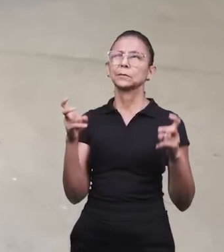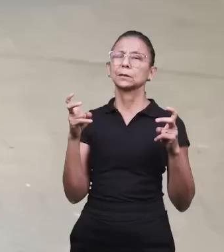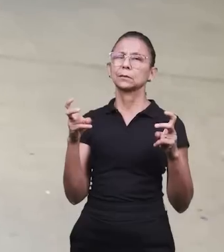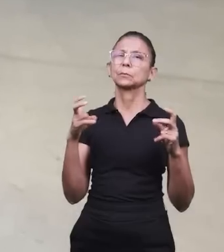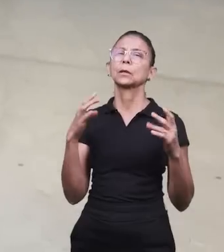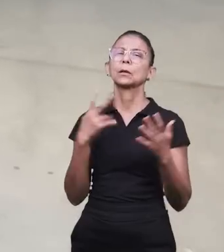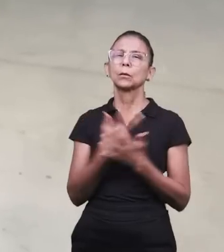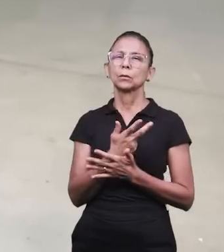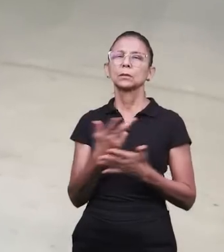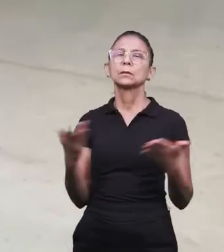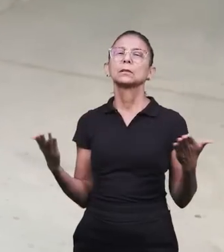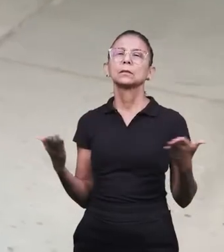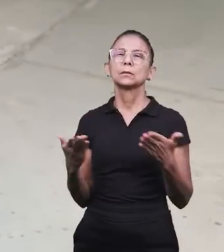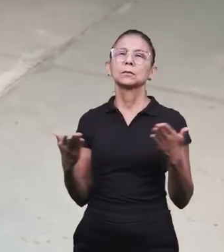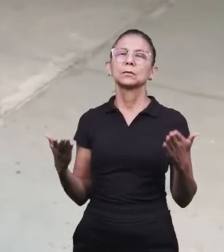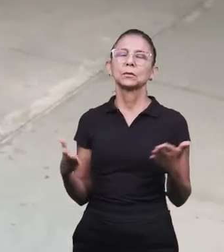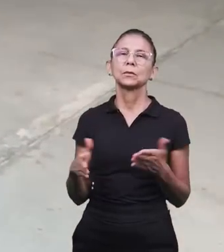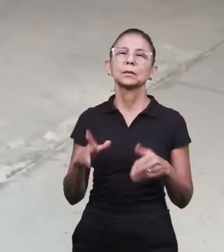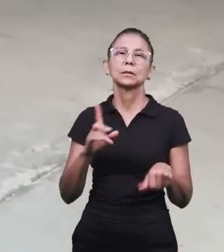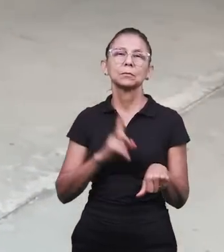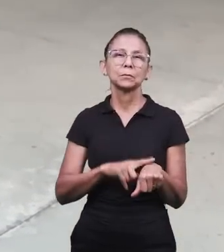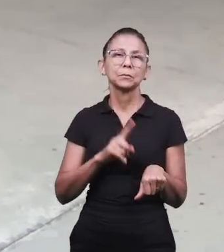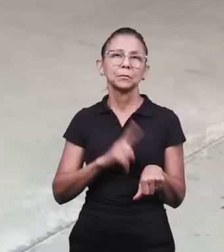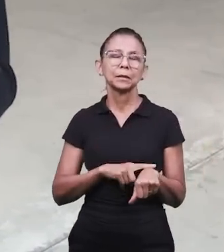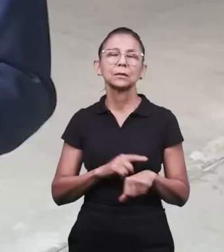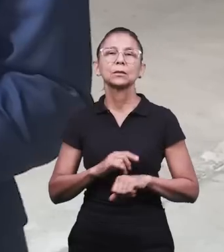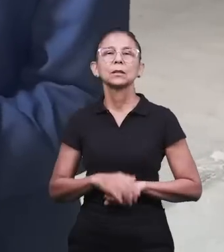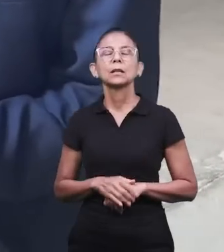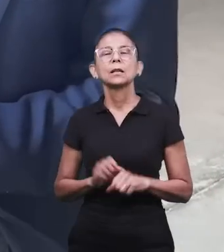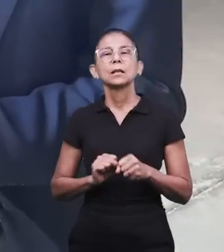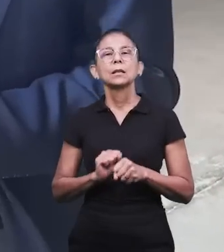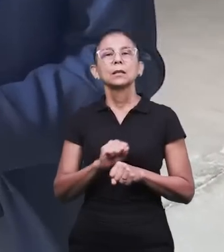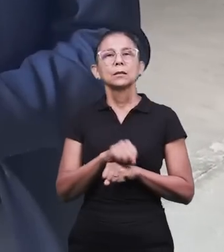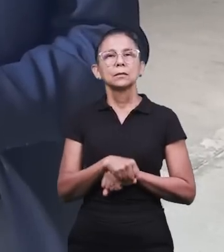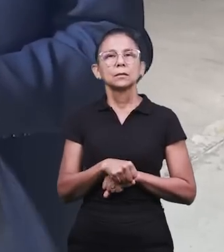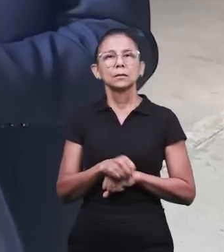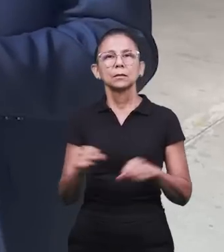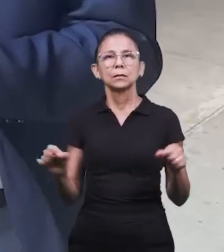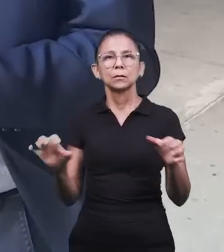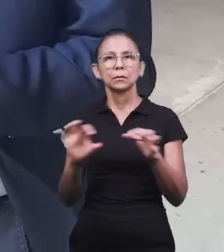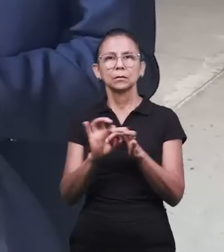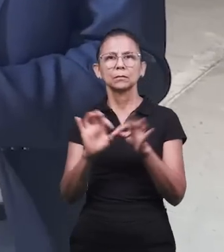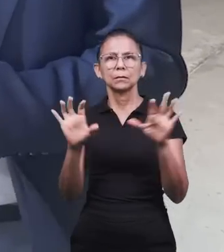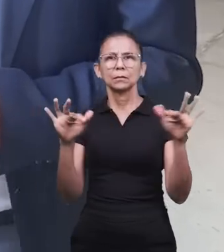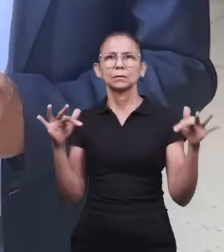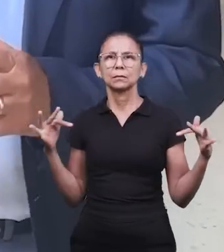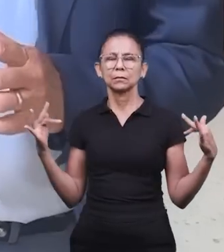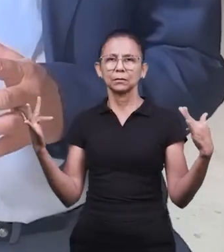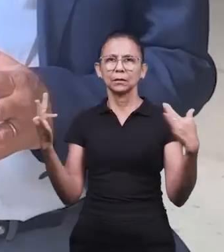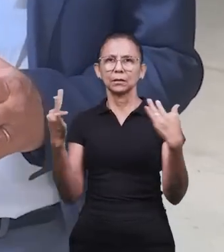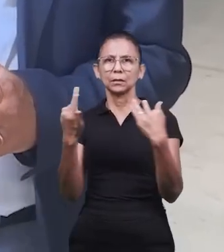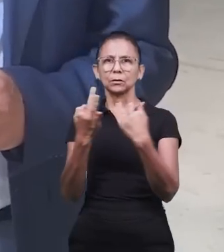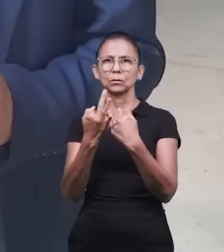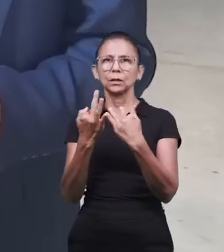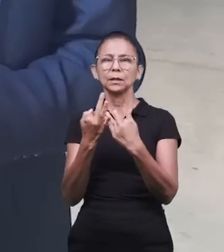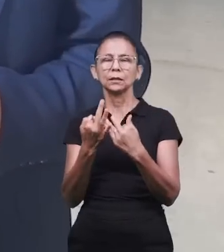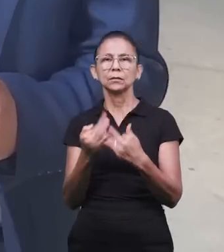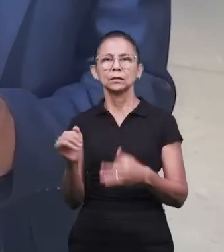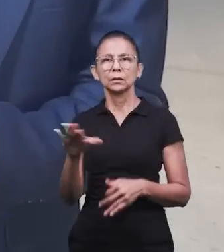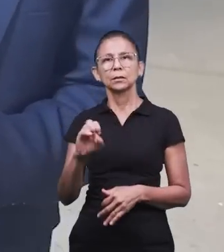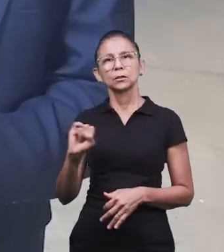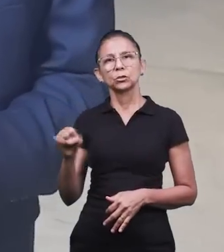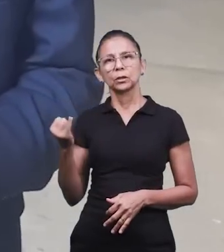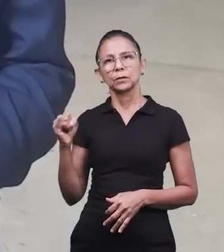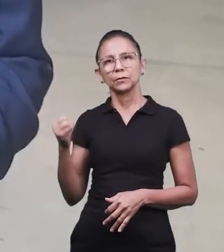está acontecendo agora, neste momento, um seminário Unidos em Família aqui em Joinville. E nós